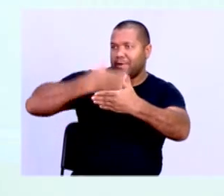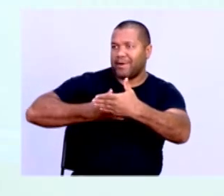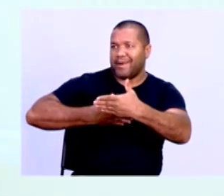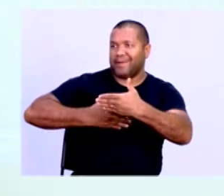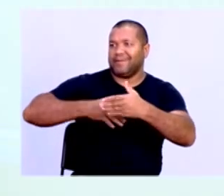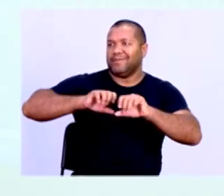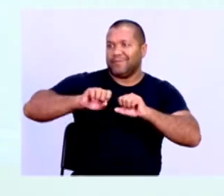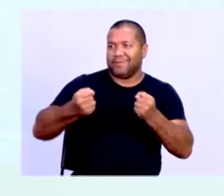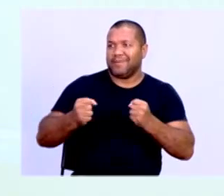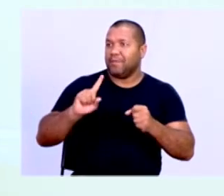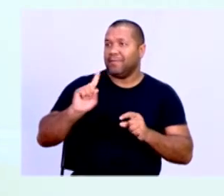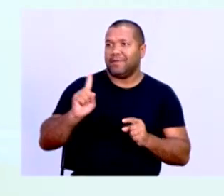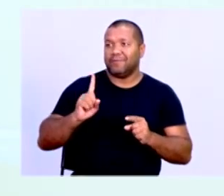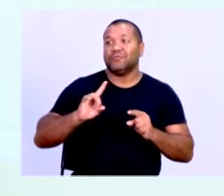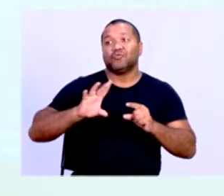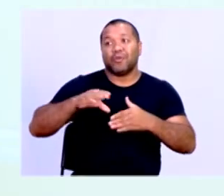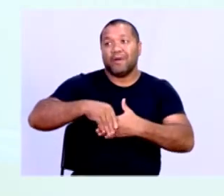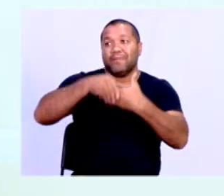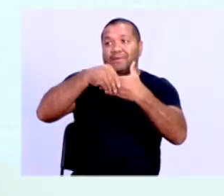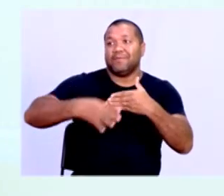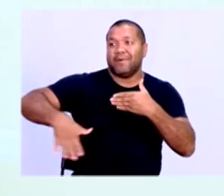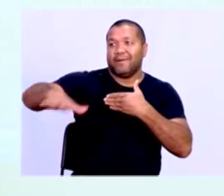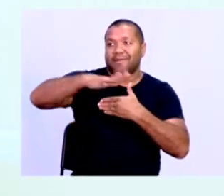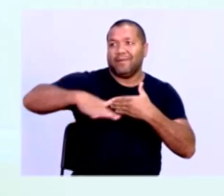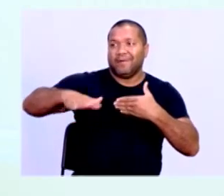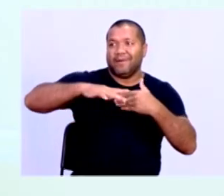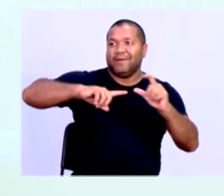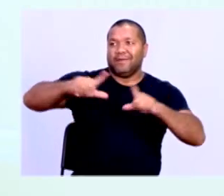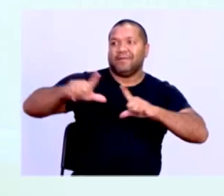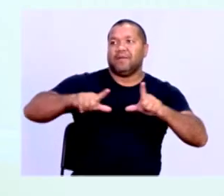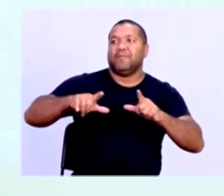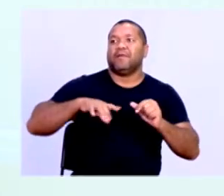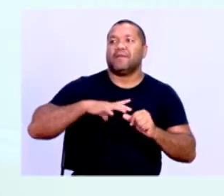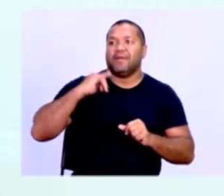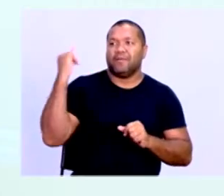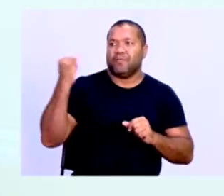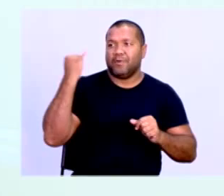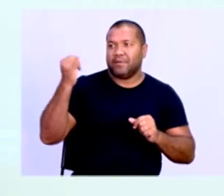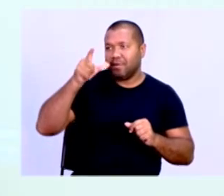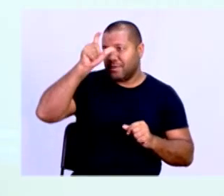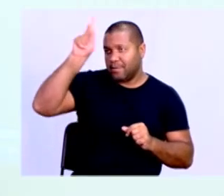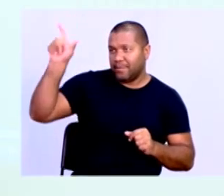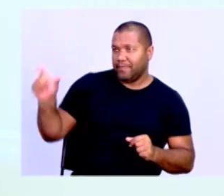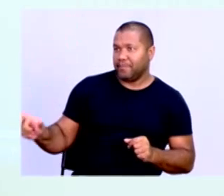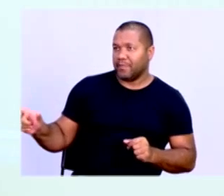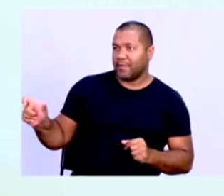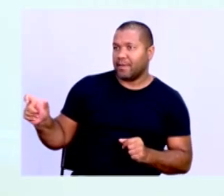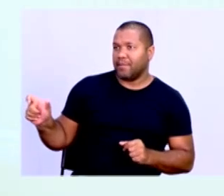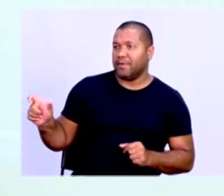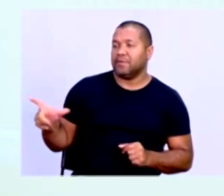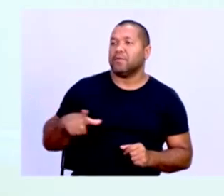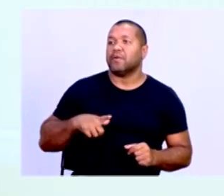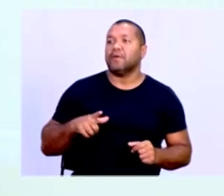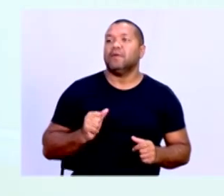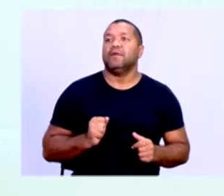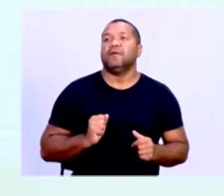ver a parte principal, a interface principal, que é o que interessa ao nosso cliente. Então, o encapsulamento,